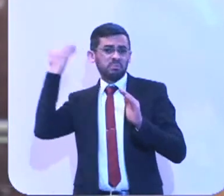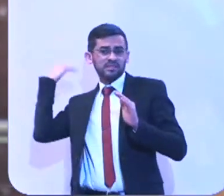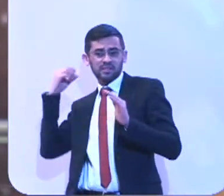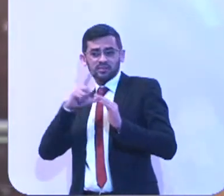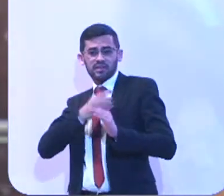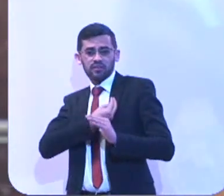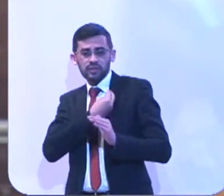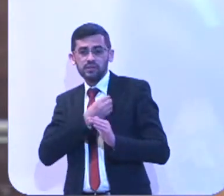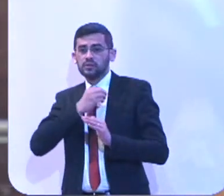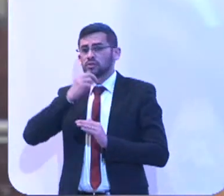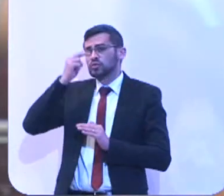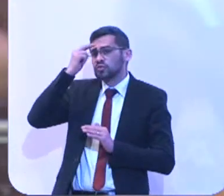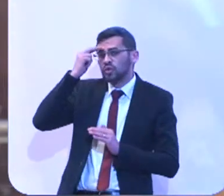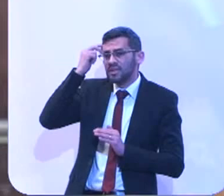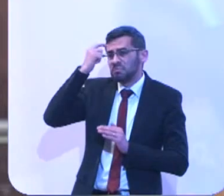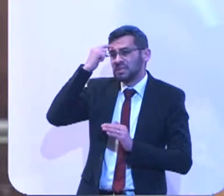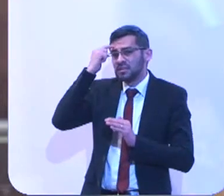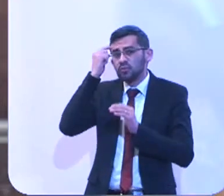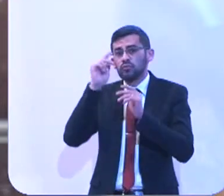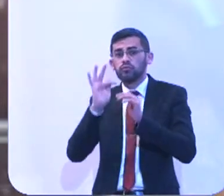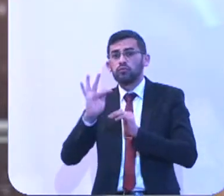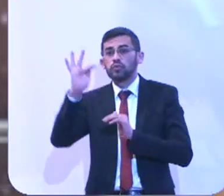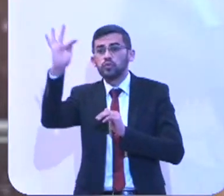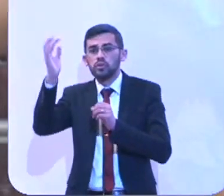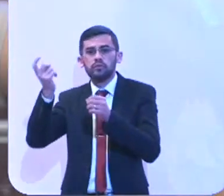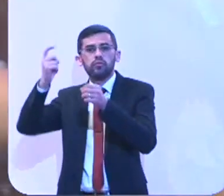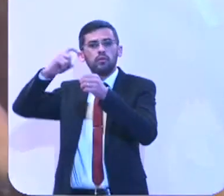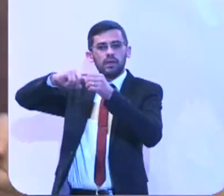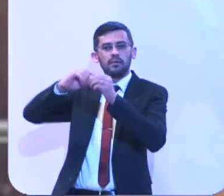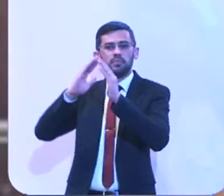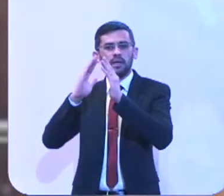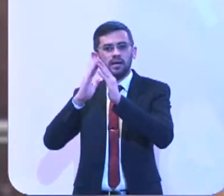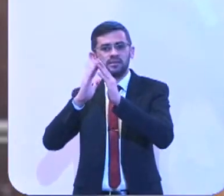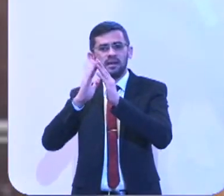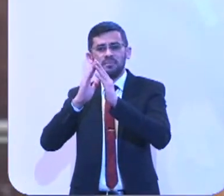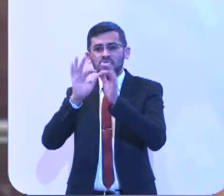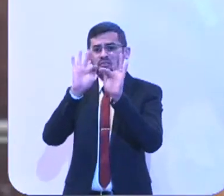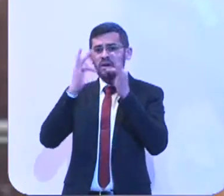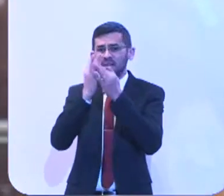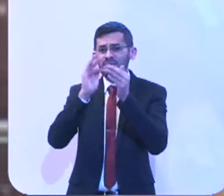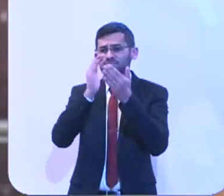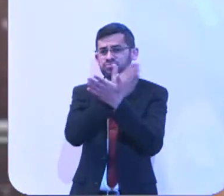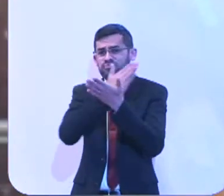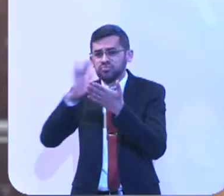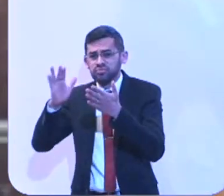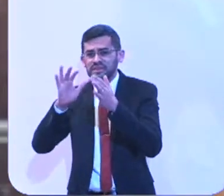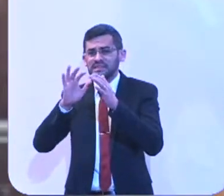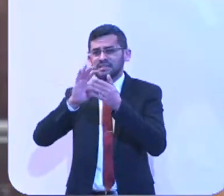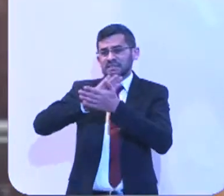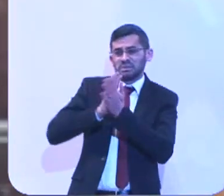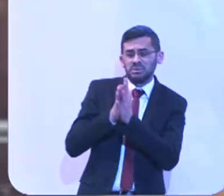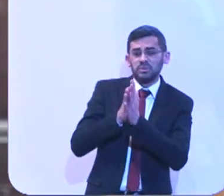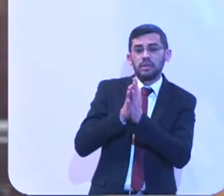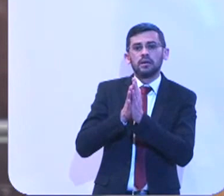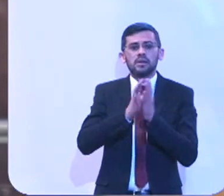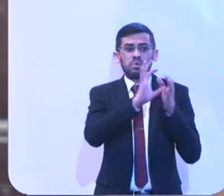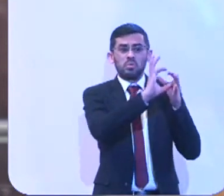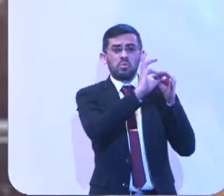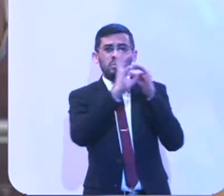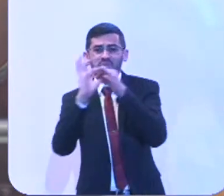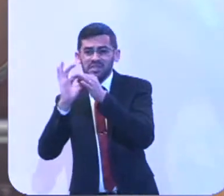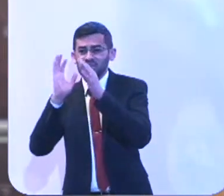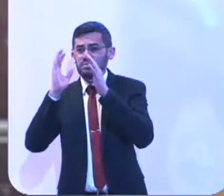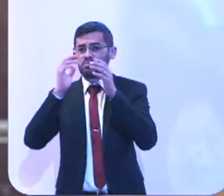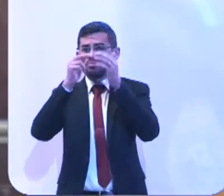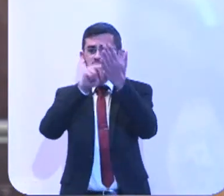moravam, sonhando voltar para casa. Filhos arrancados dos seus pais. Era esse o cenário aqui. O tempo